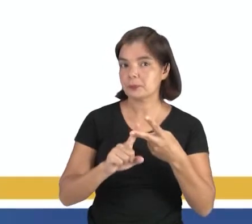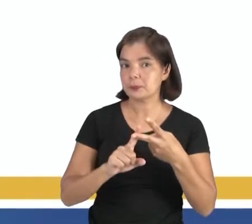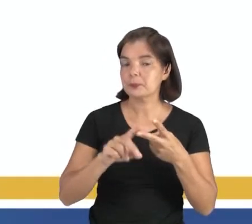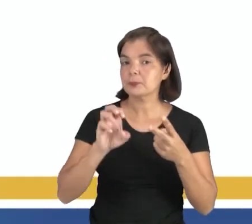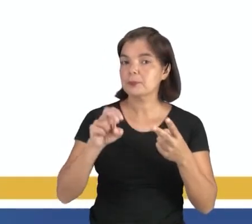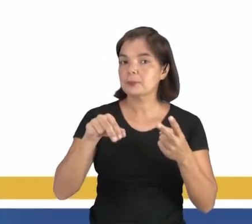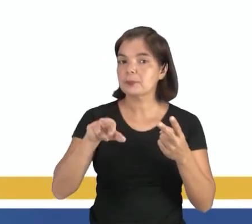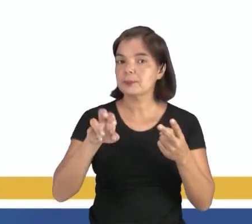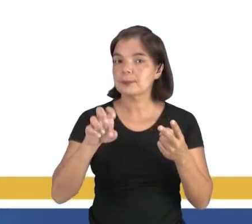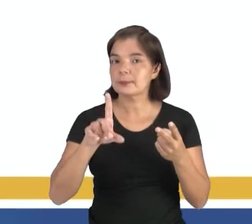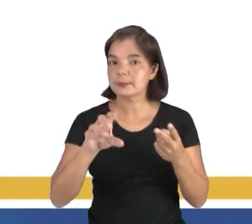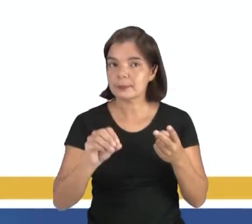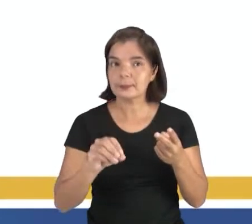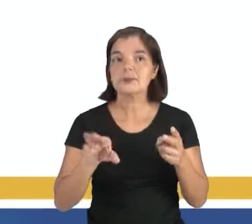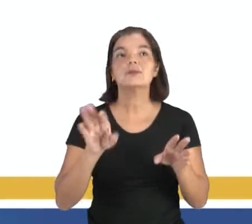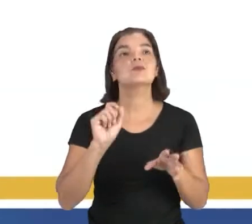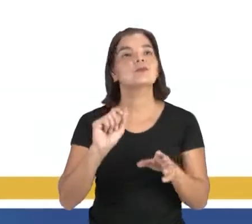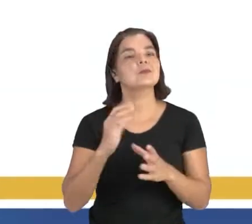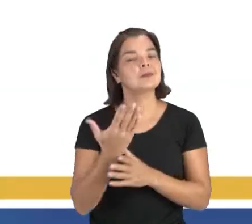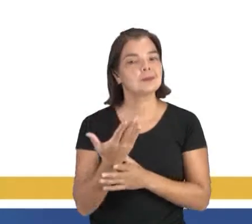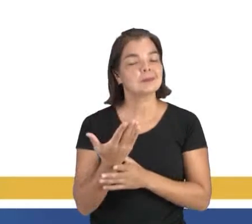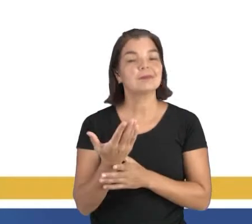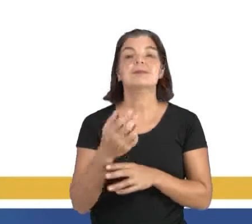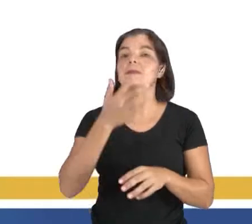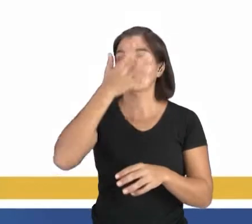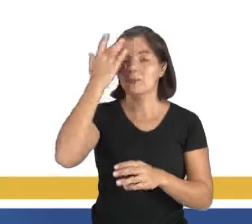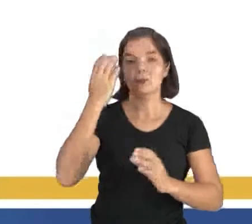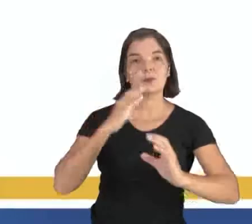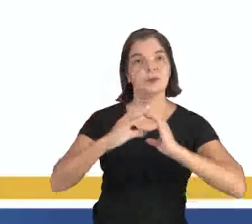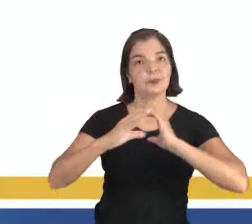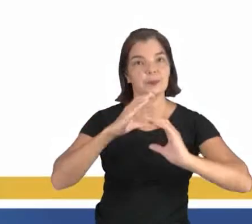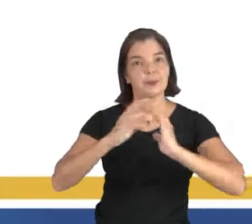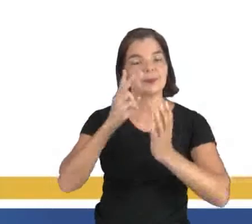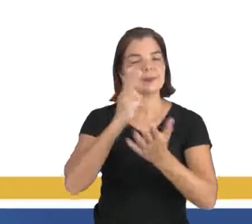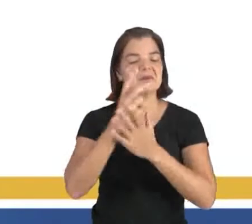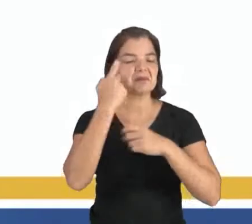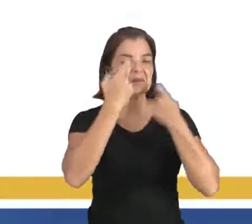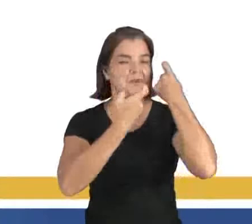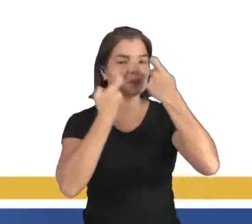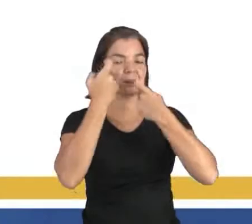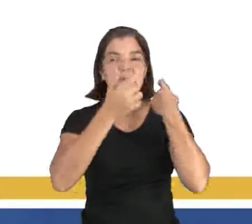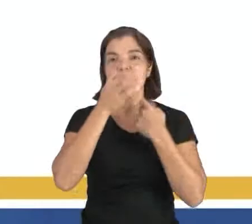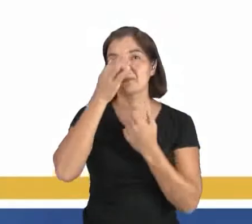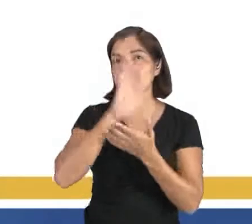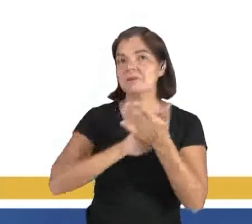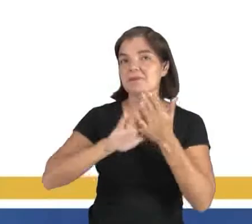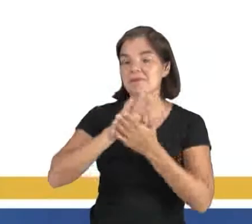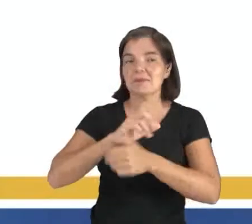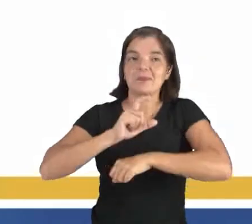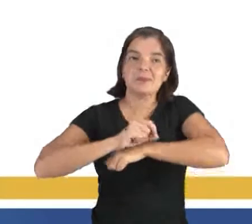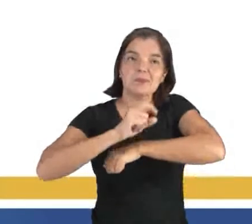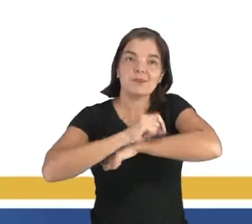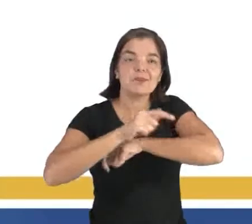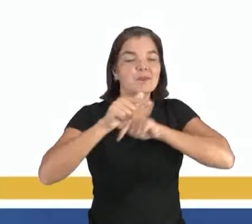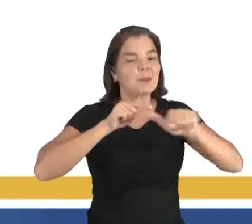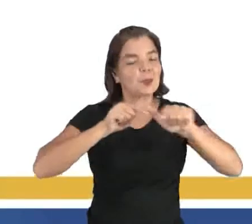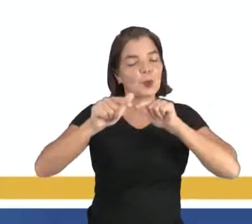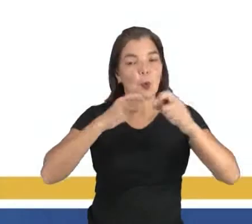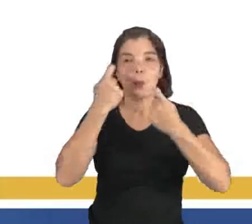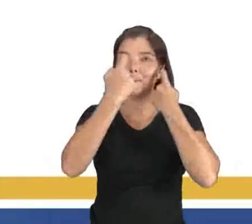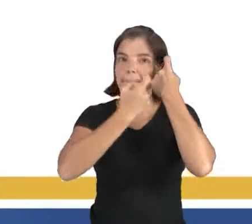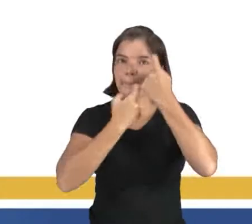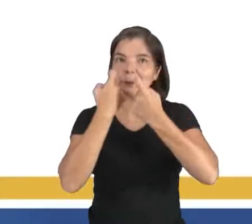relação ao enredo. A cigarra que cantava sem preocupações futuras e a formiga que trabalhava